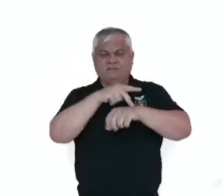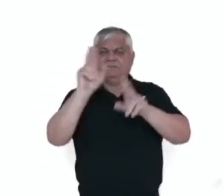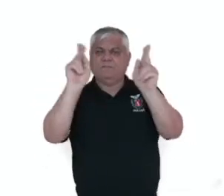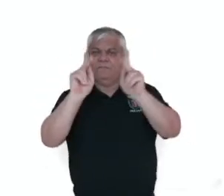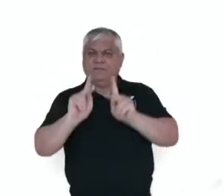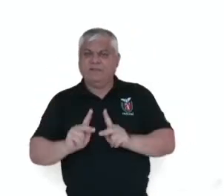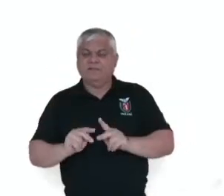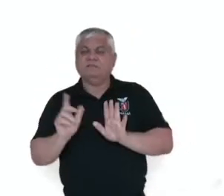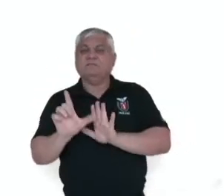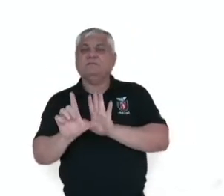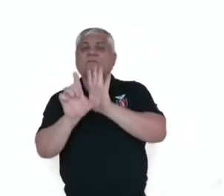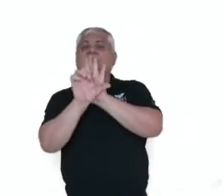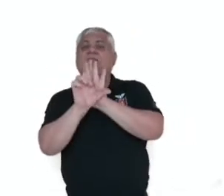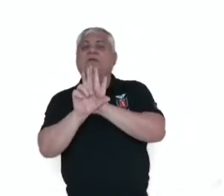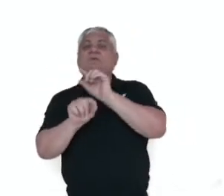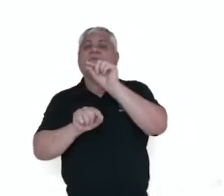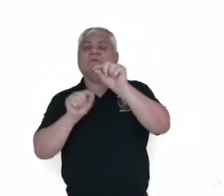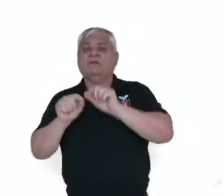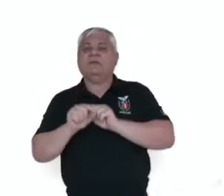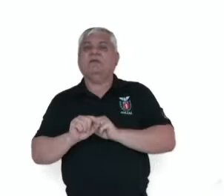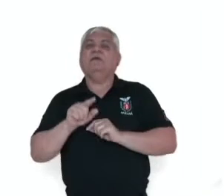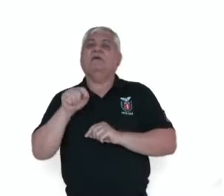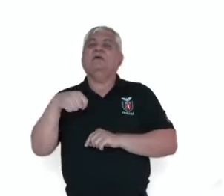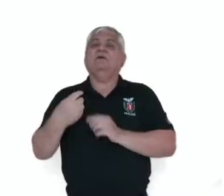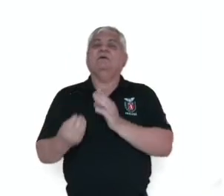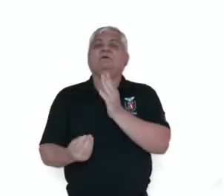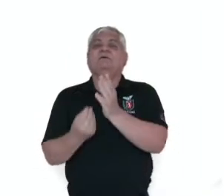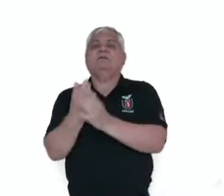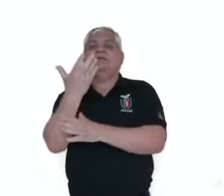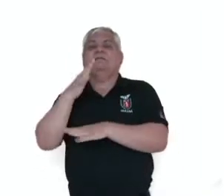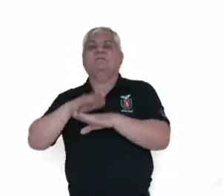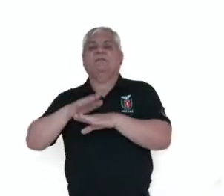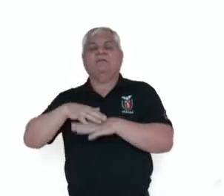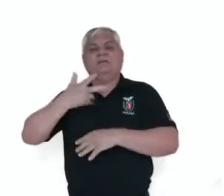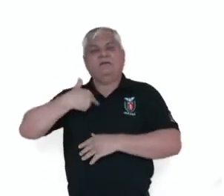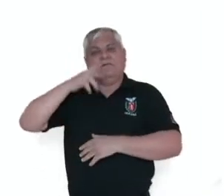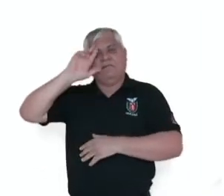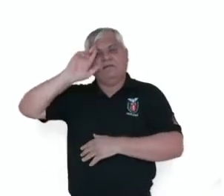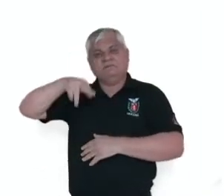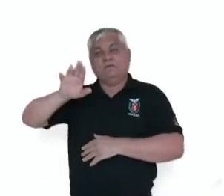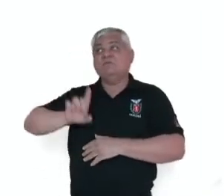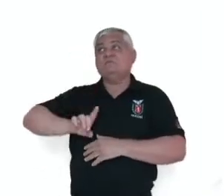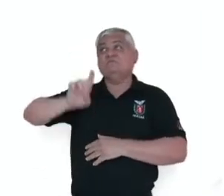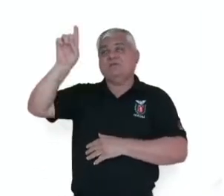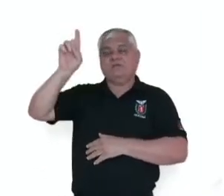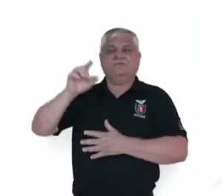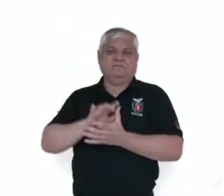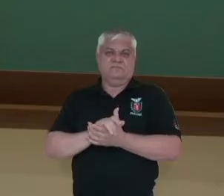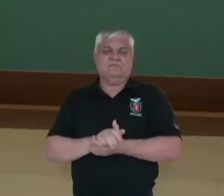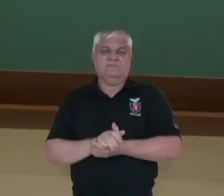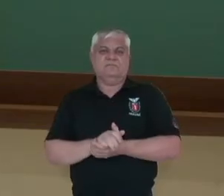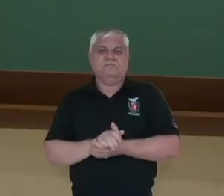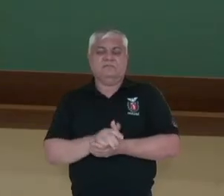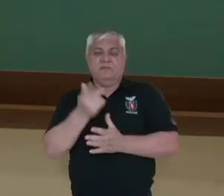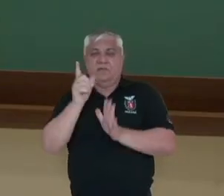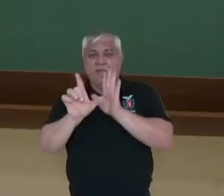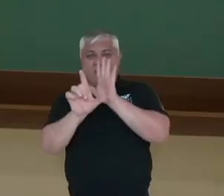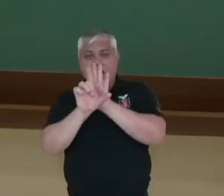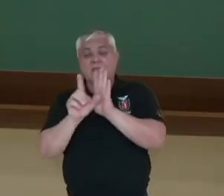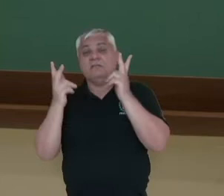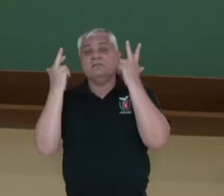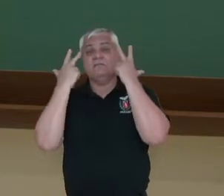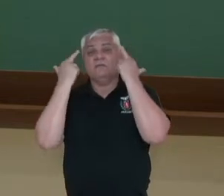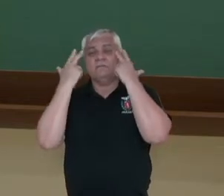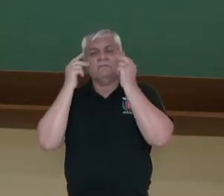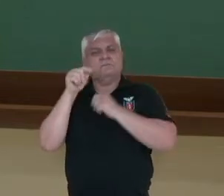a governar todos os povos humanos era criada pela razão fornecida por Deus. Então, essas leis naturais não